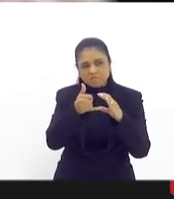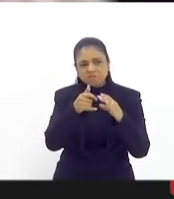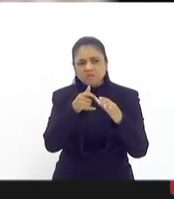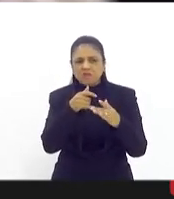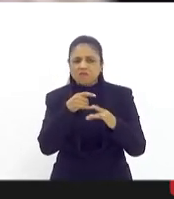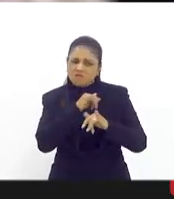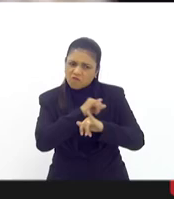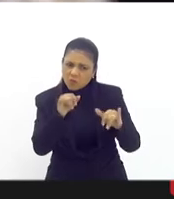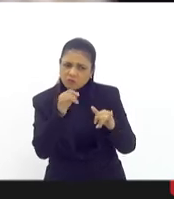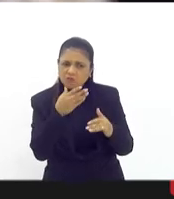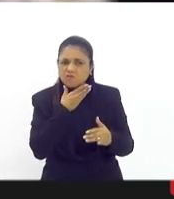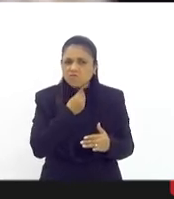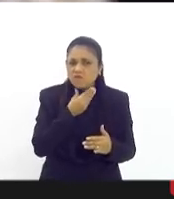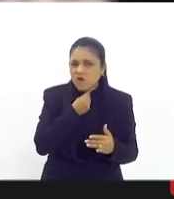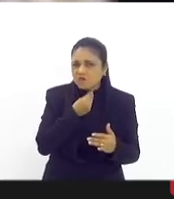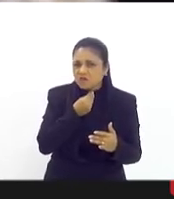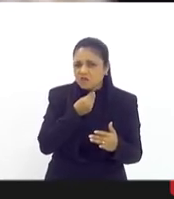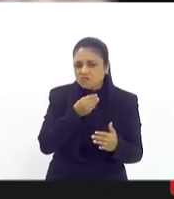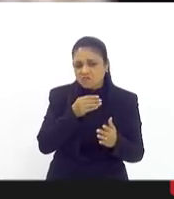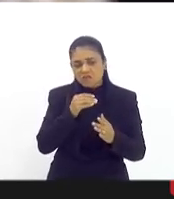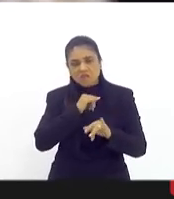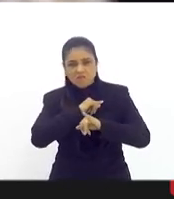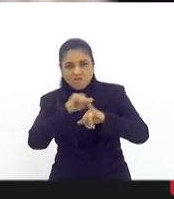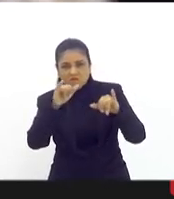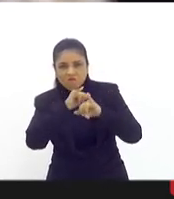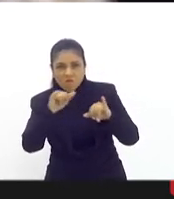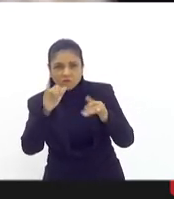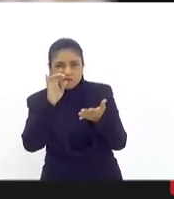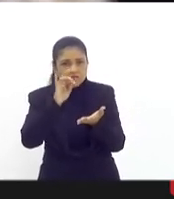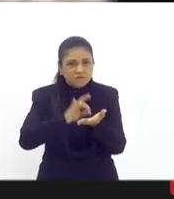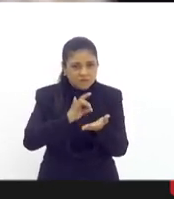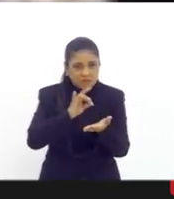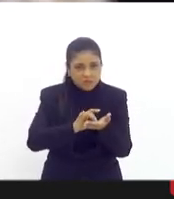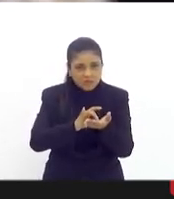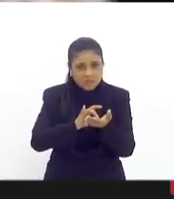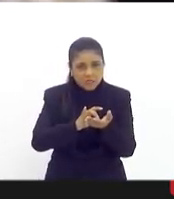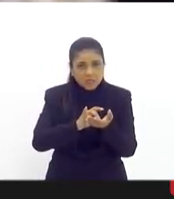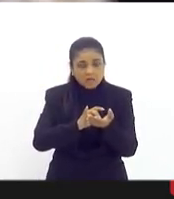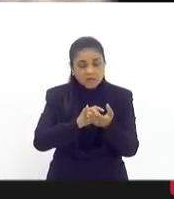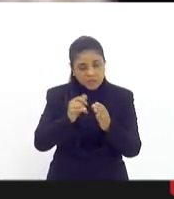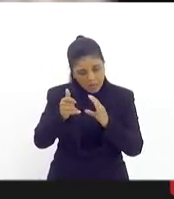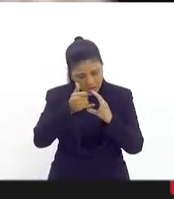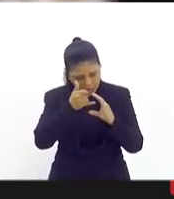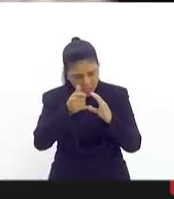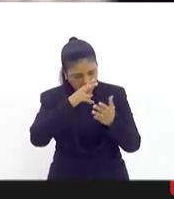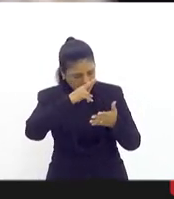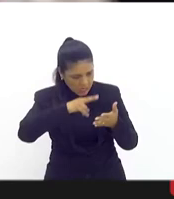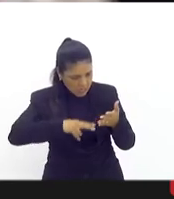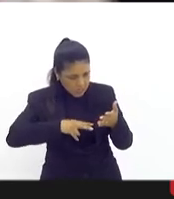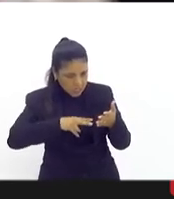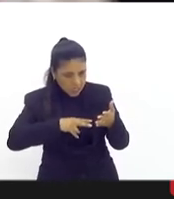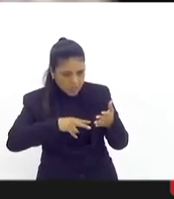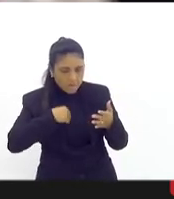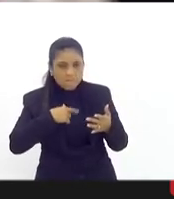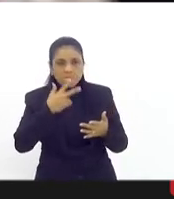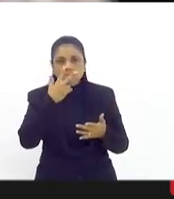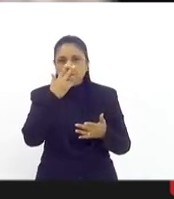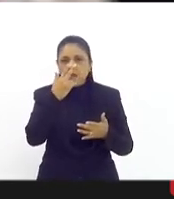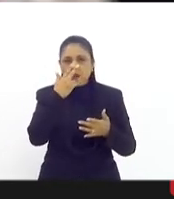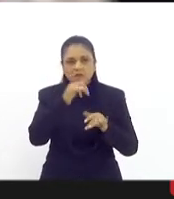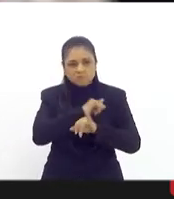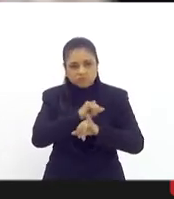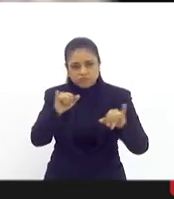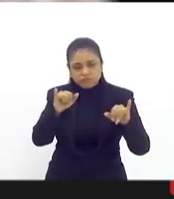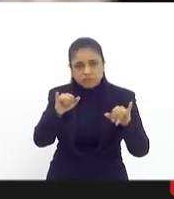é, essa é a realidade. Eles leem uma notícia no WhatsApp, eles acham que eles estão lendo uma notícia, eles não estão lendo um repasse criminoso fabricado por alguém de um gabinete de